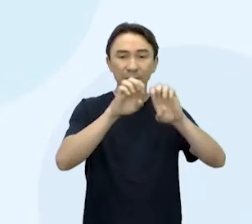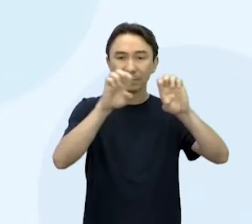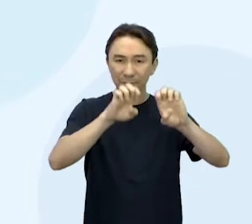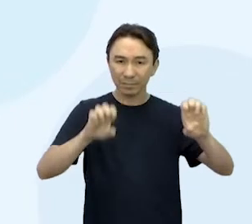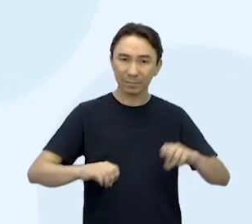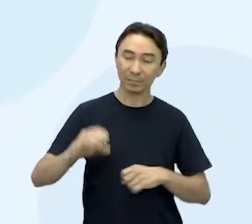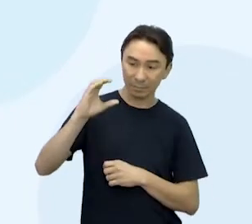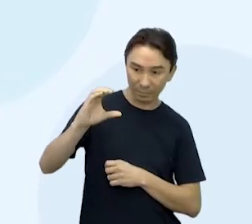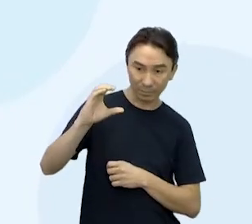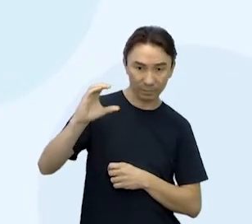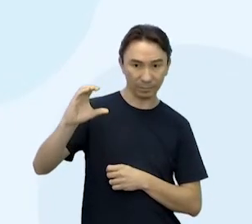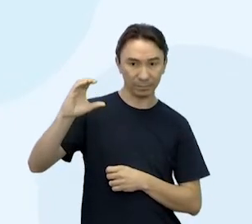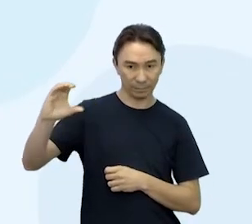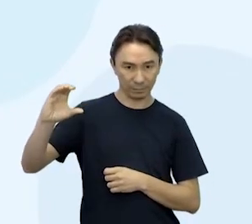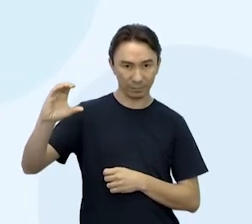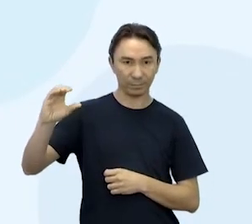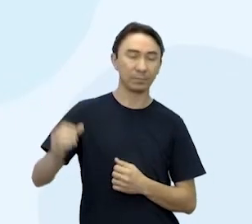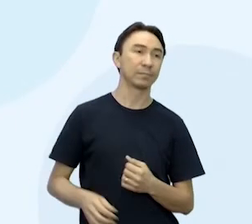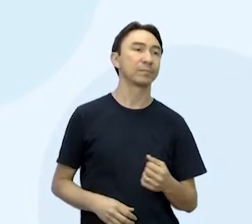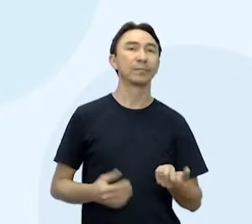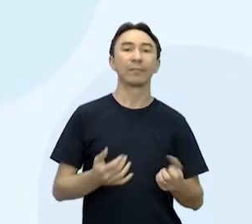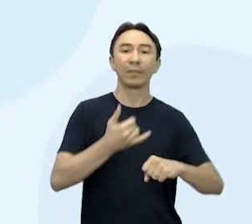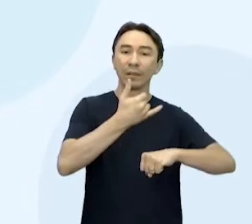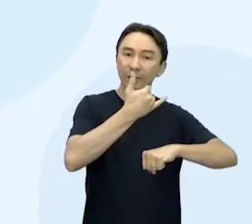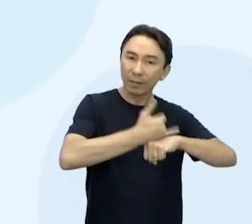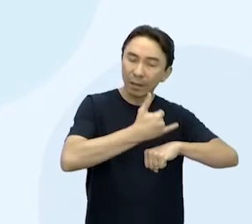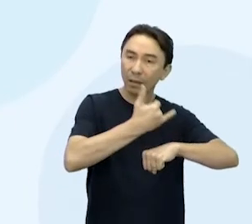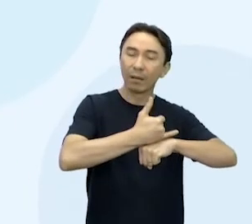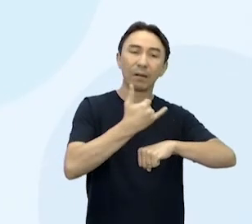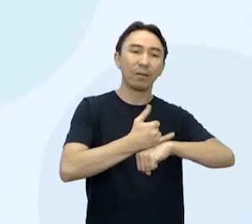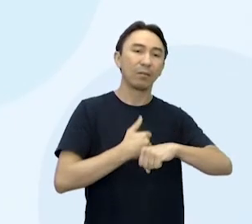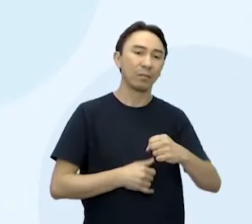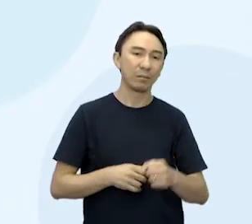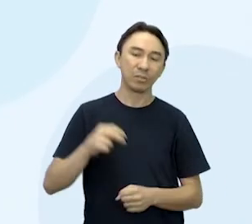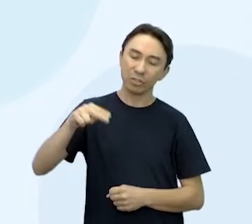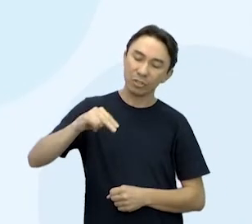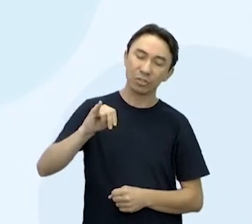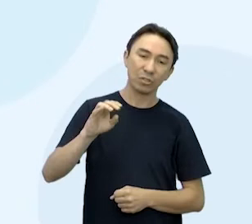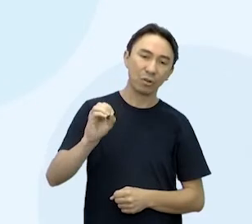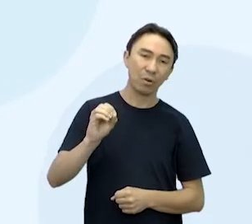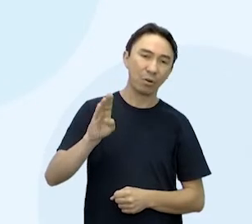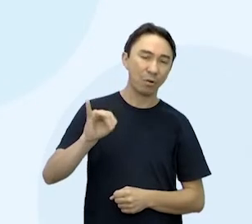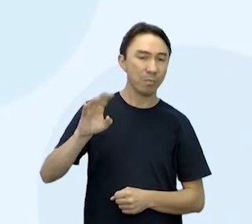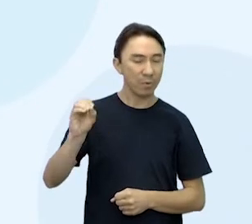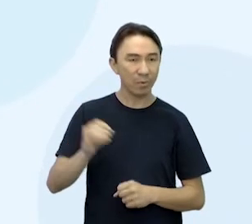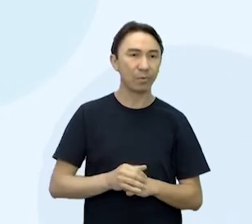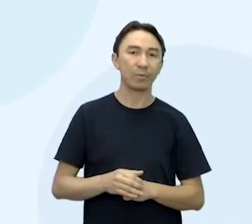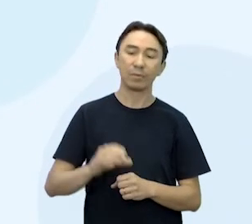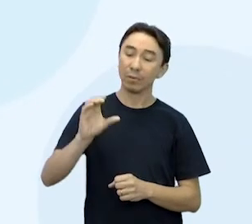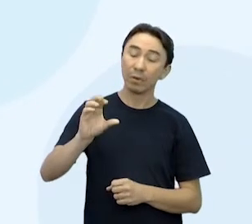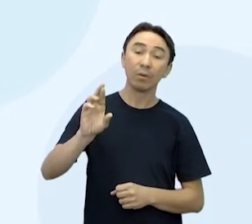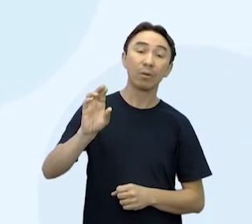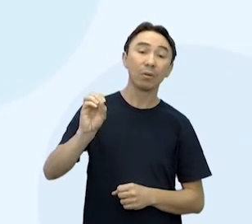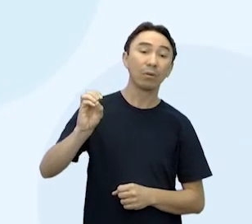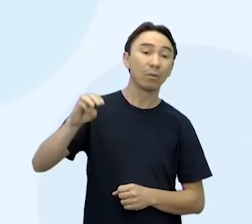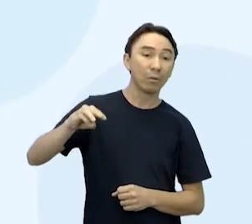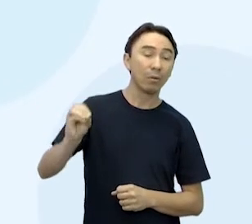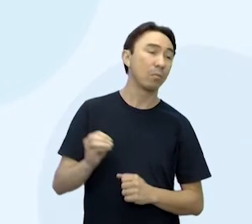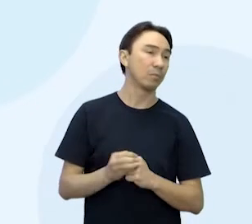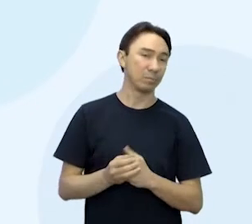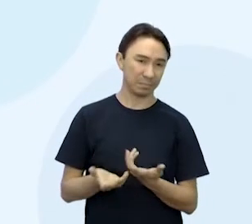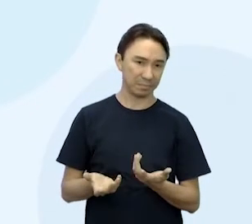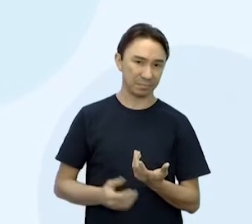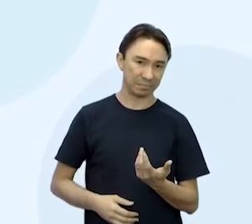de corpo centrado. Então, o ferro, o vanádio, o nióbio, o cromo, tá? Exemplos